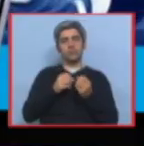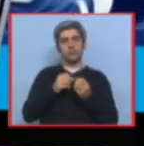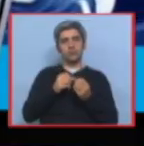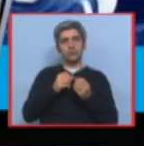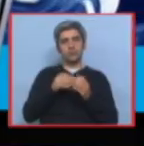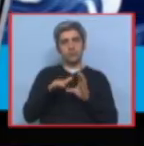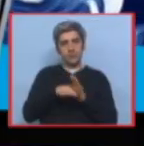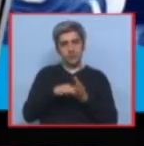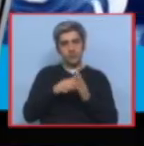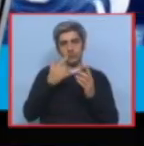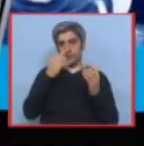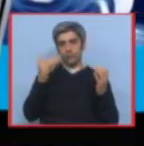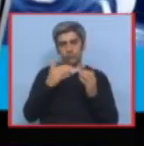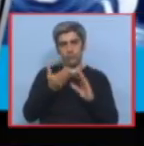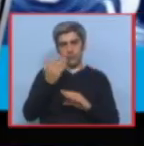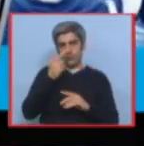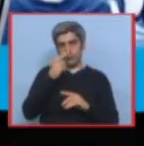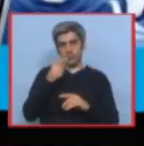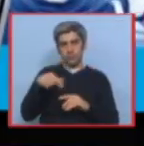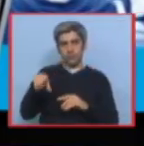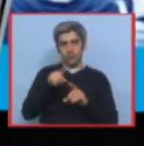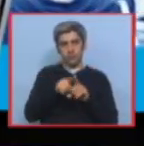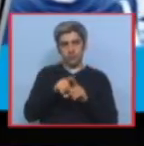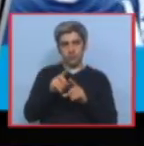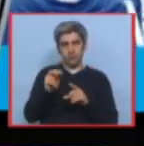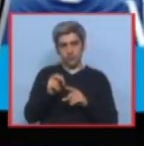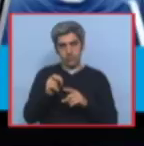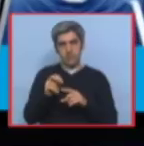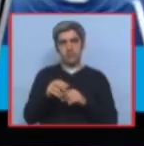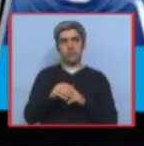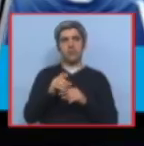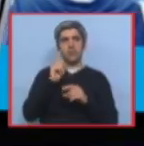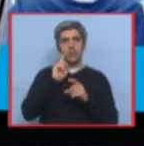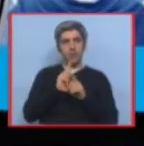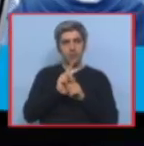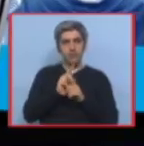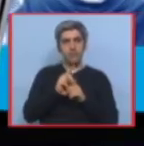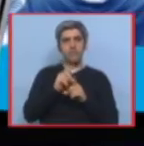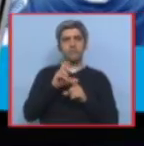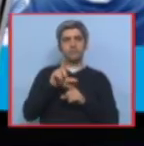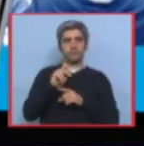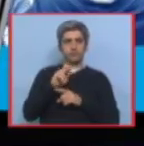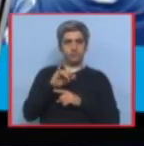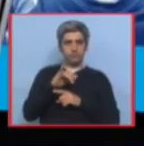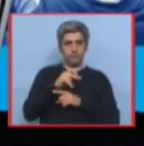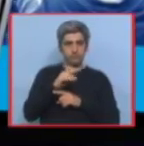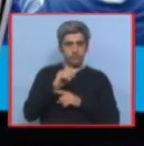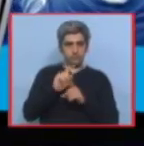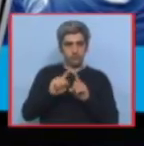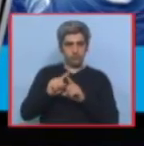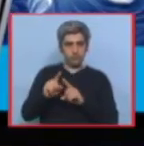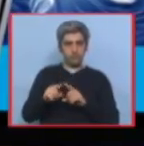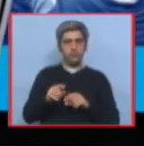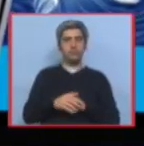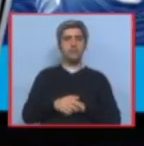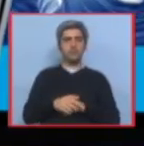melhor participação da parte dos irmãos terceiros, das irmãs clarissas, etc., de toda a Ordem